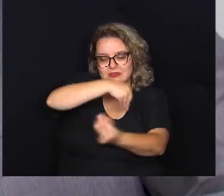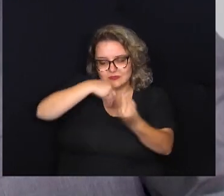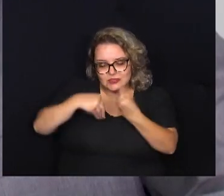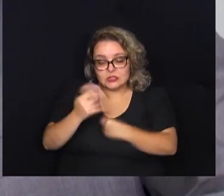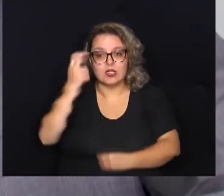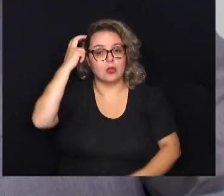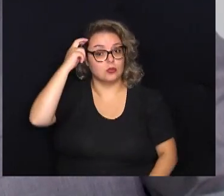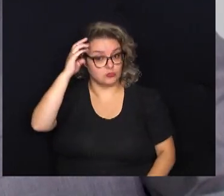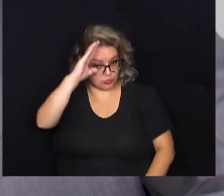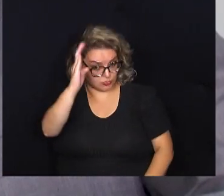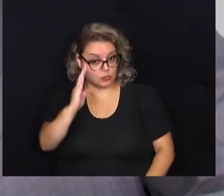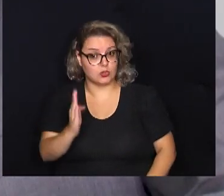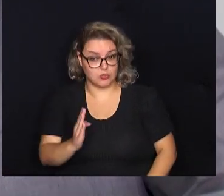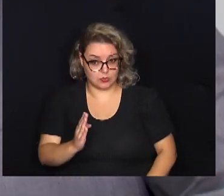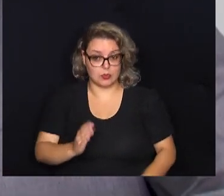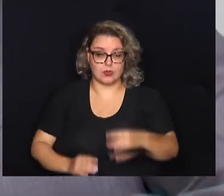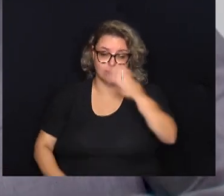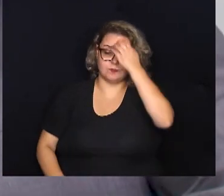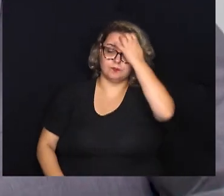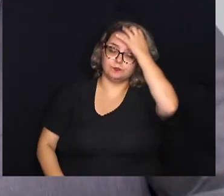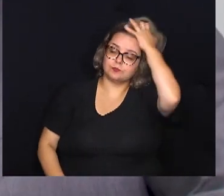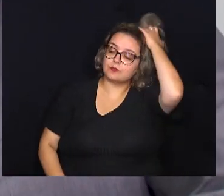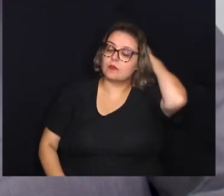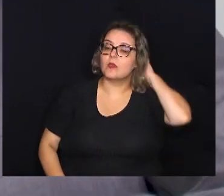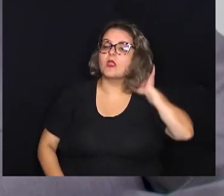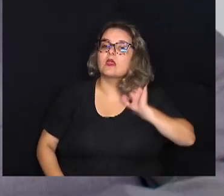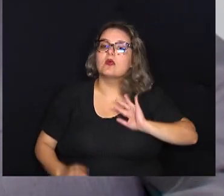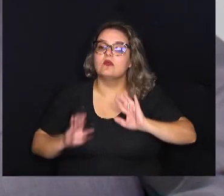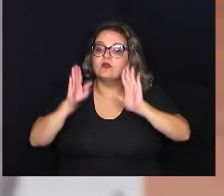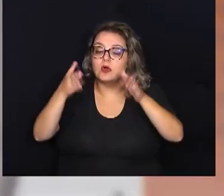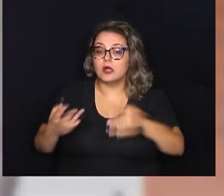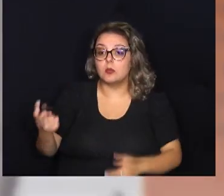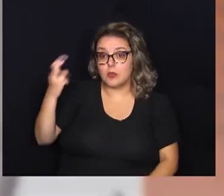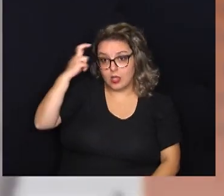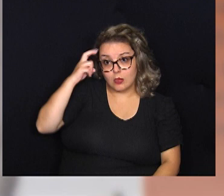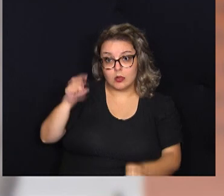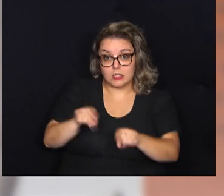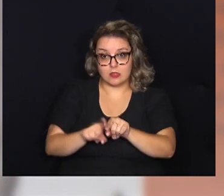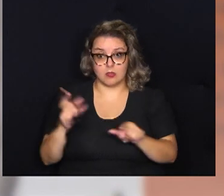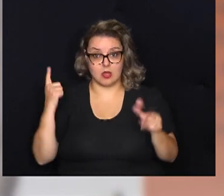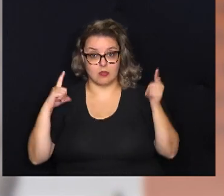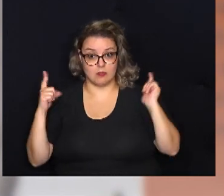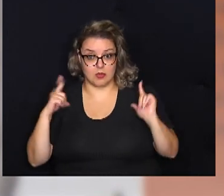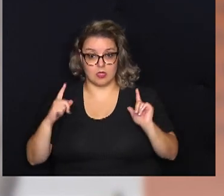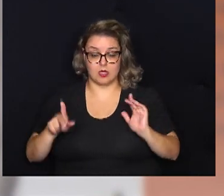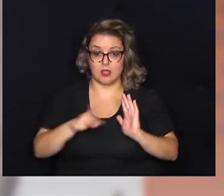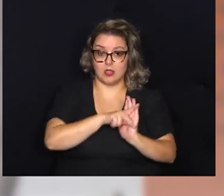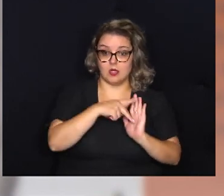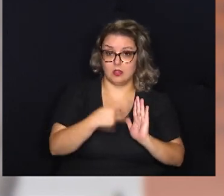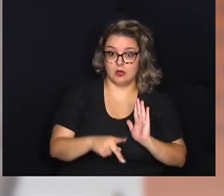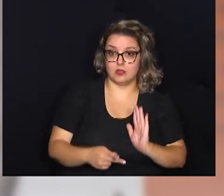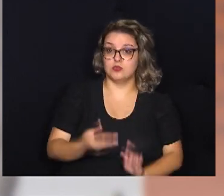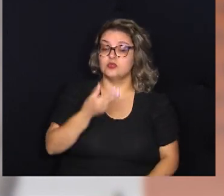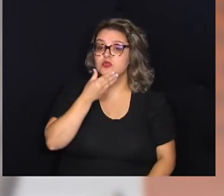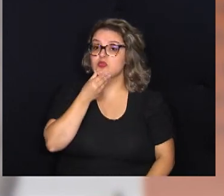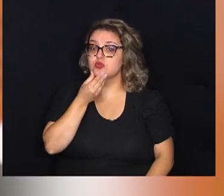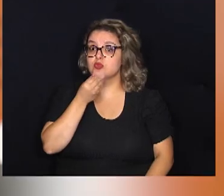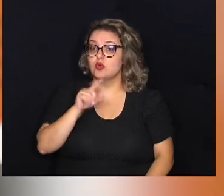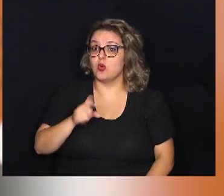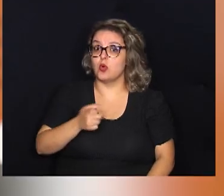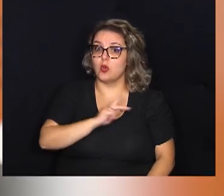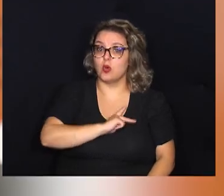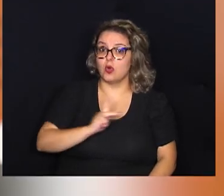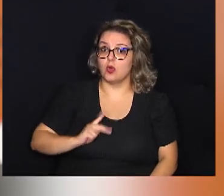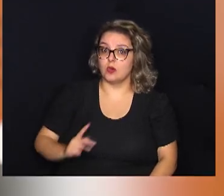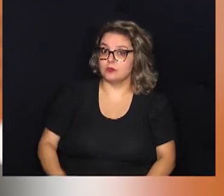brasileira e voltado para a cultura e também para o lazer. Era de propriedade de um que